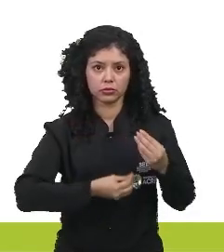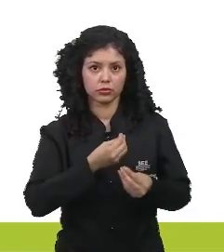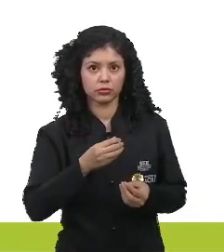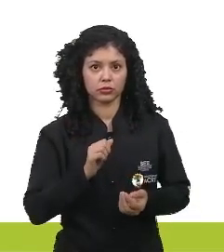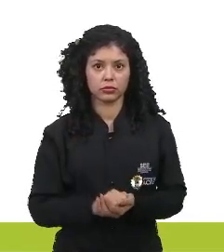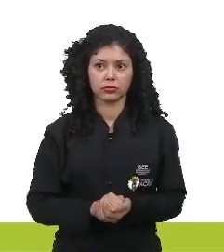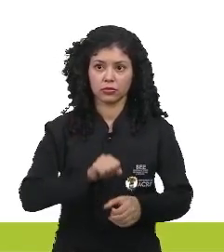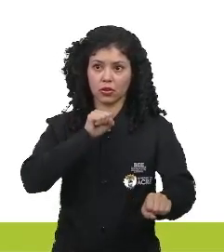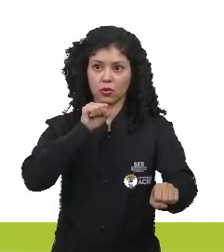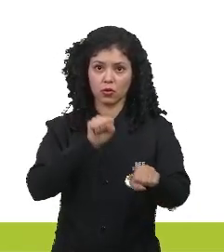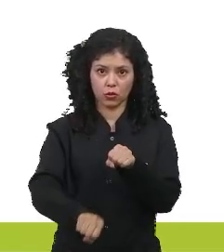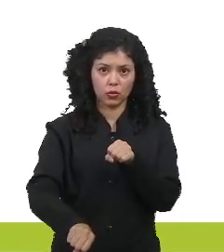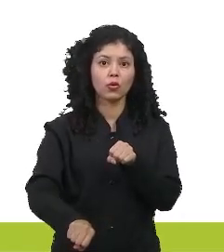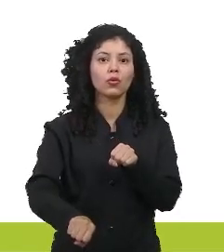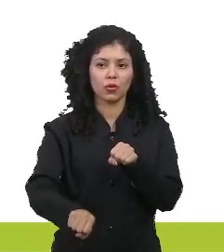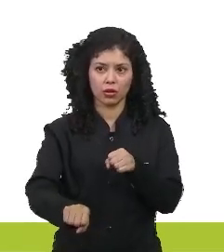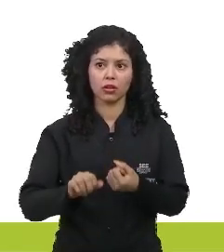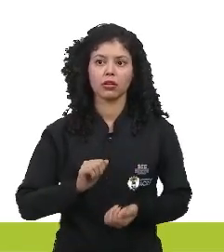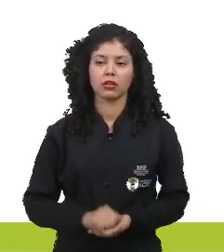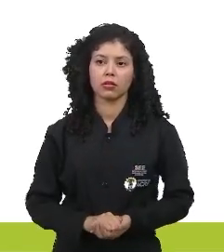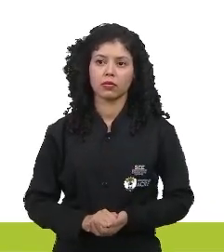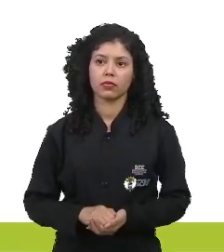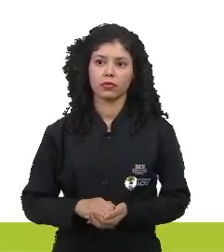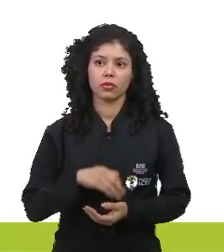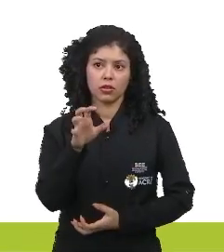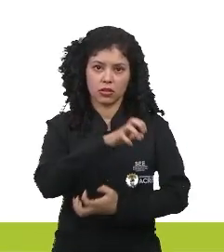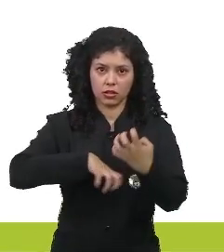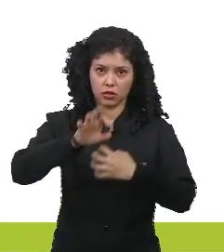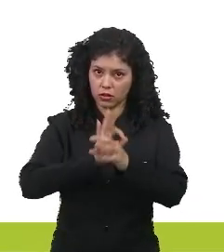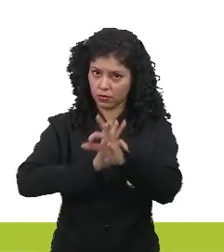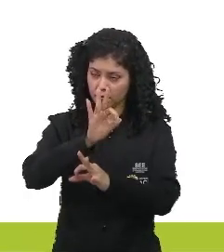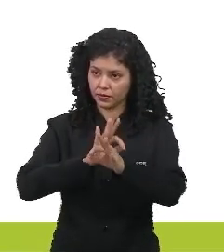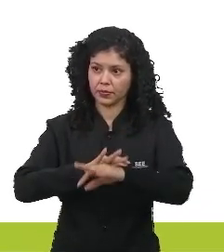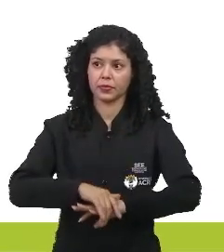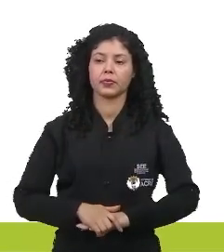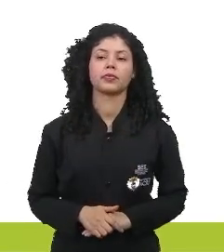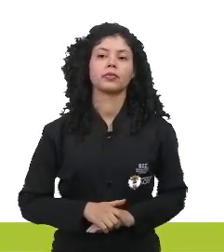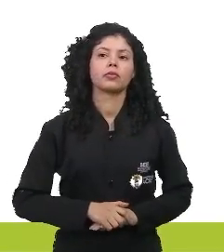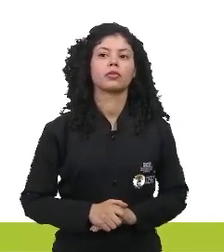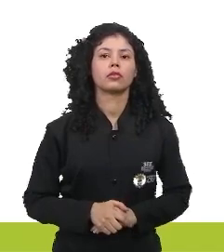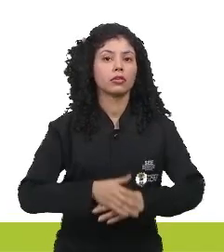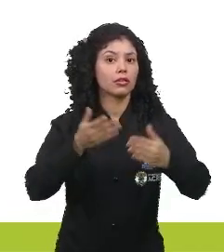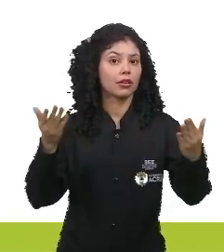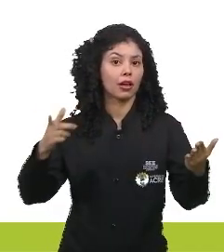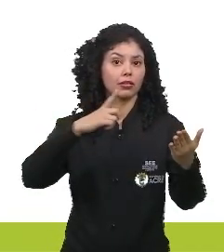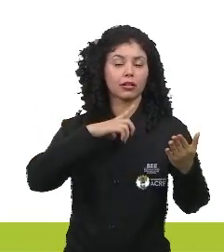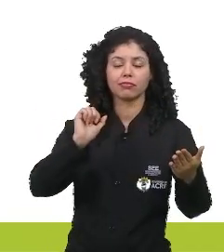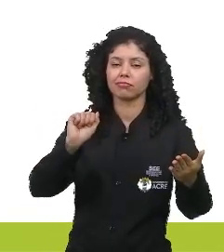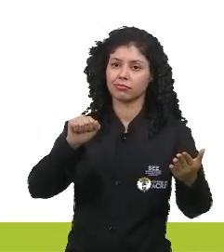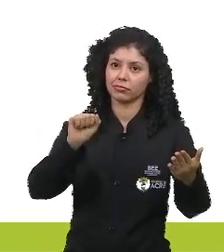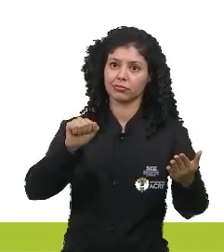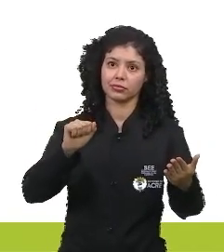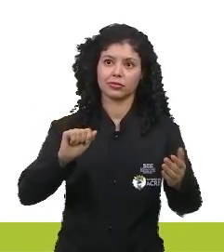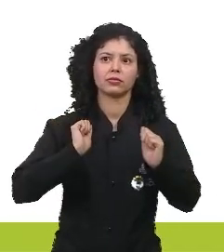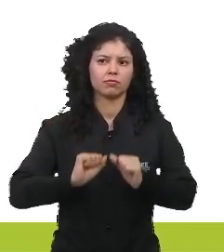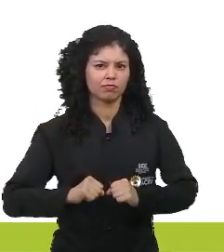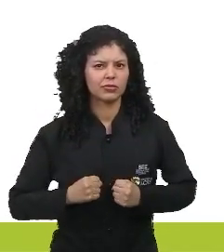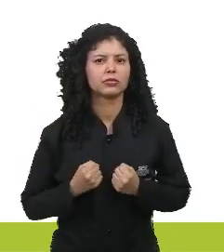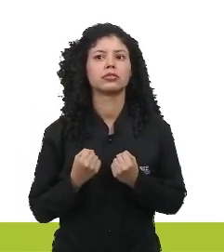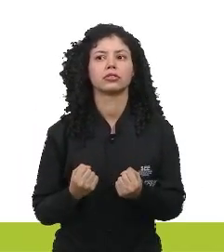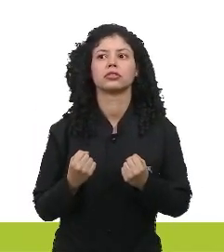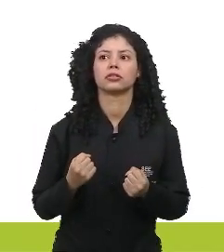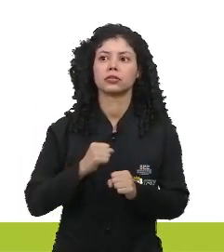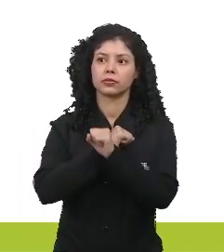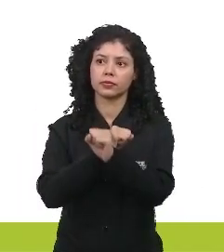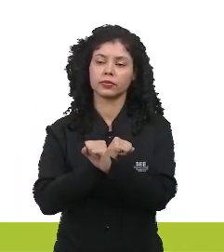de resistir a essa escravidão e também revoltas organizadas. Então, havia sim resistência à